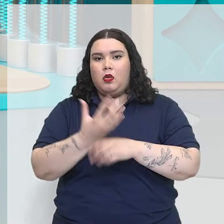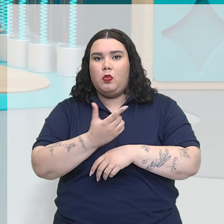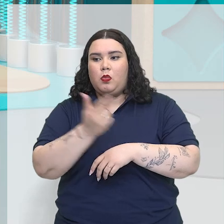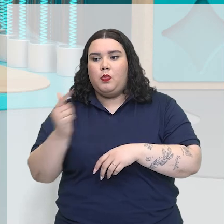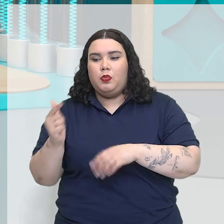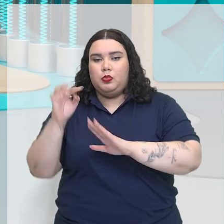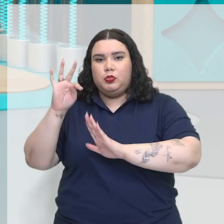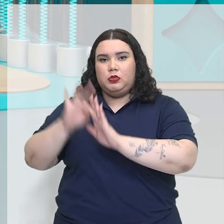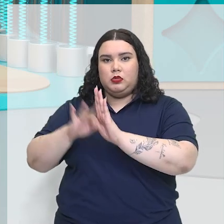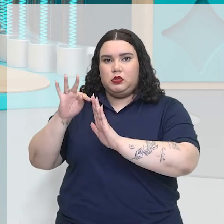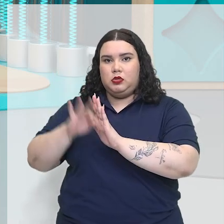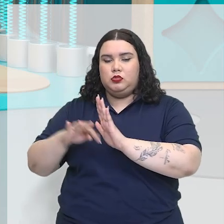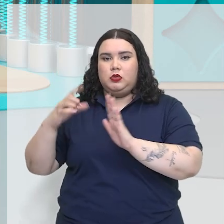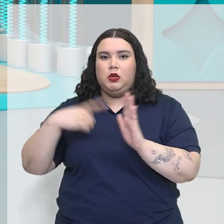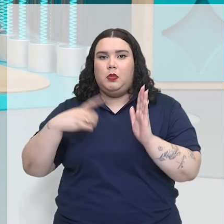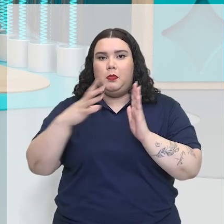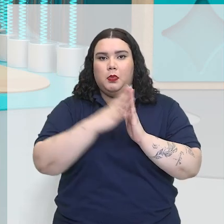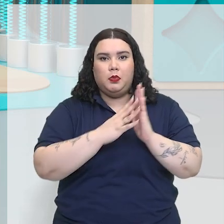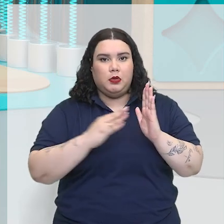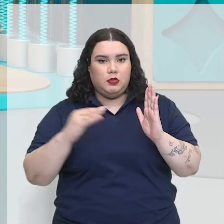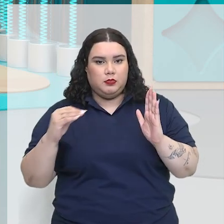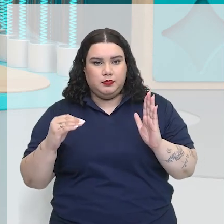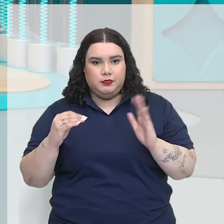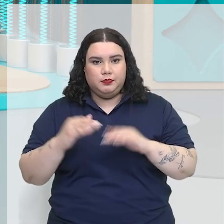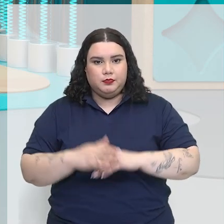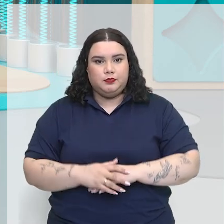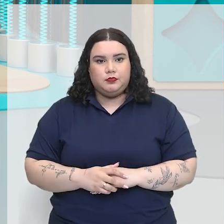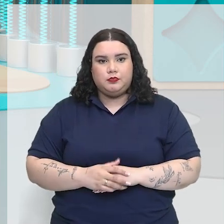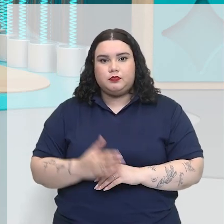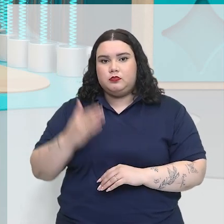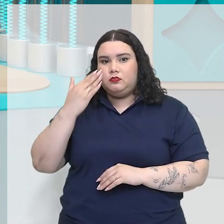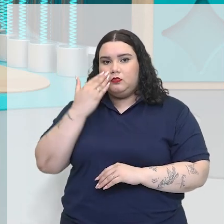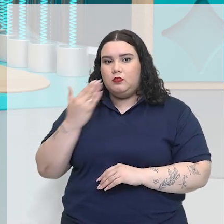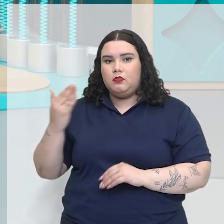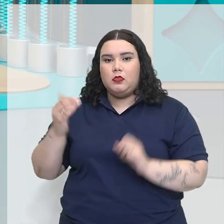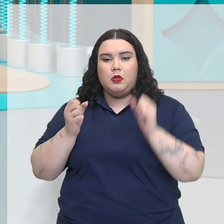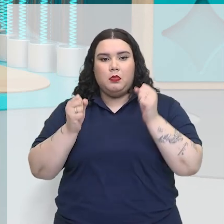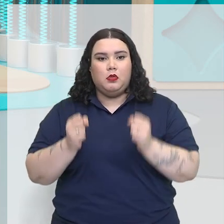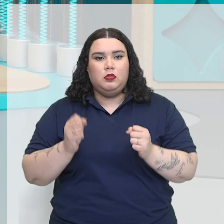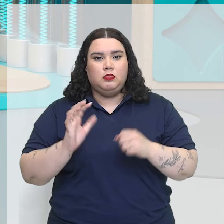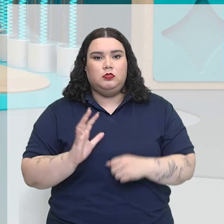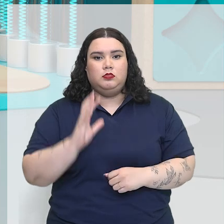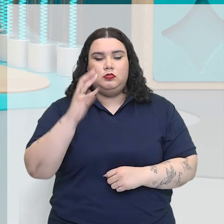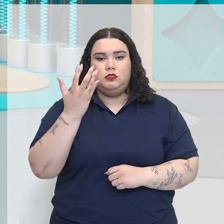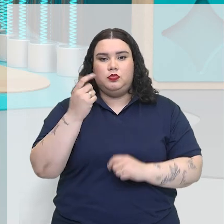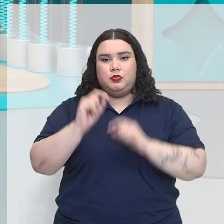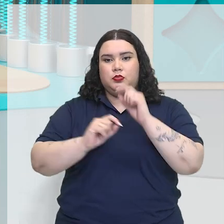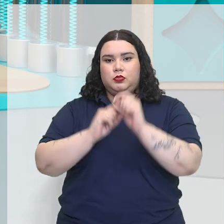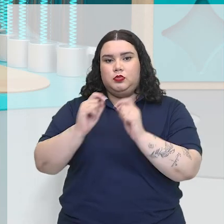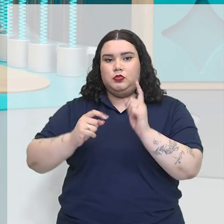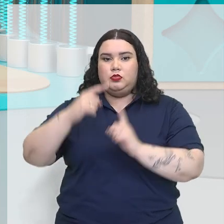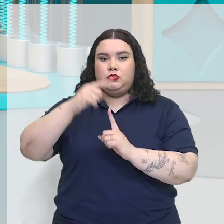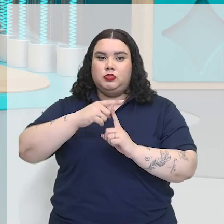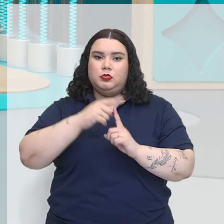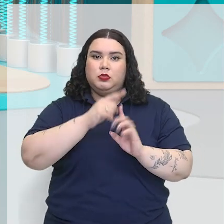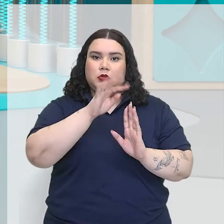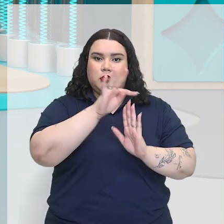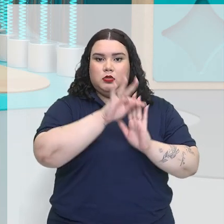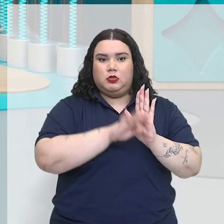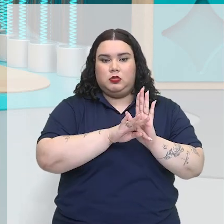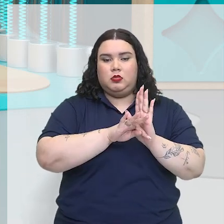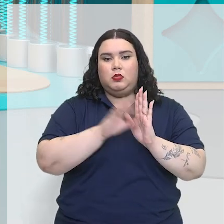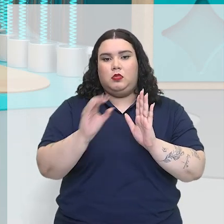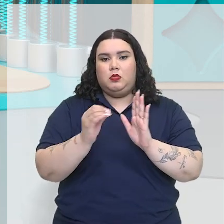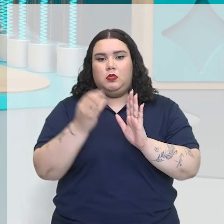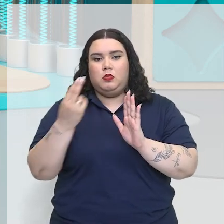um novo discurso. Então, aqui, a intertextualidade, ela pode acontecer tanto na forma textual, quanto na